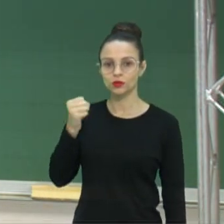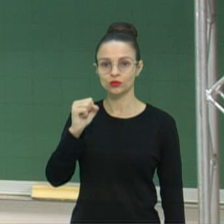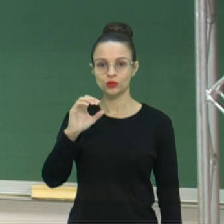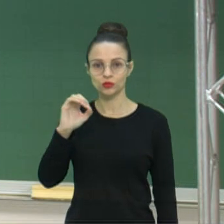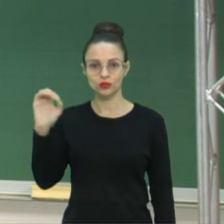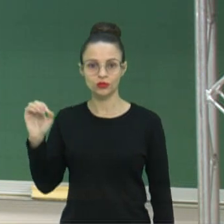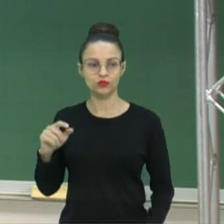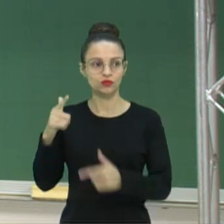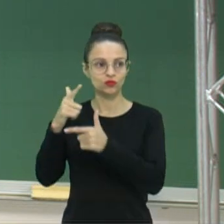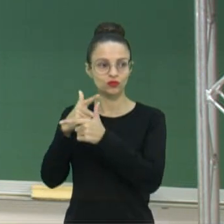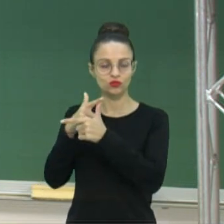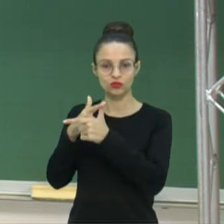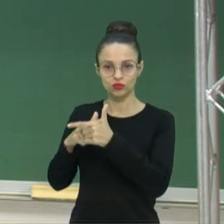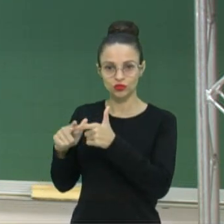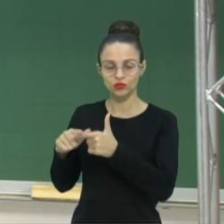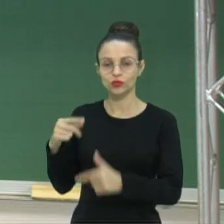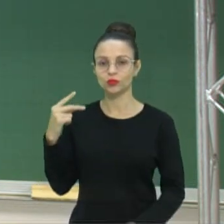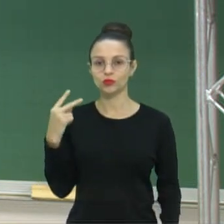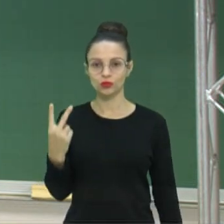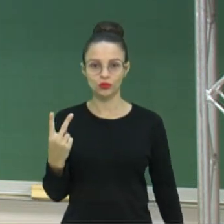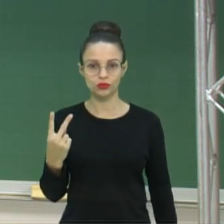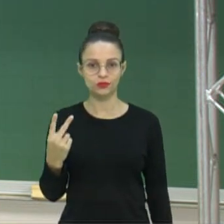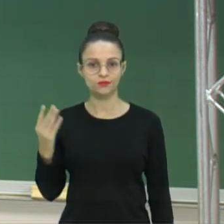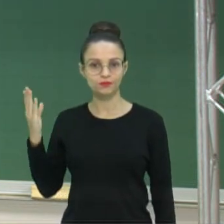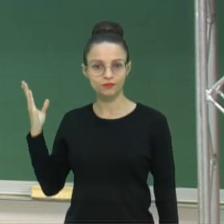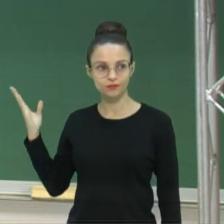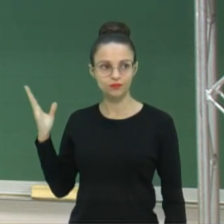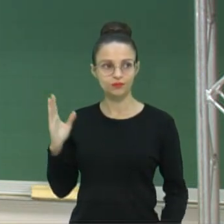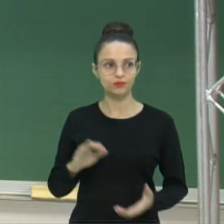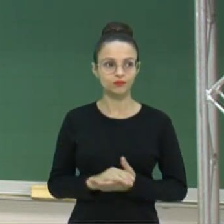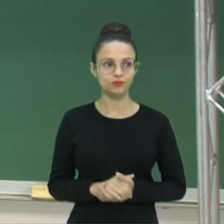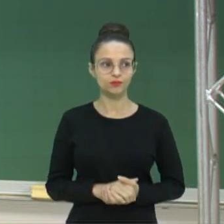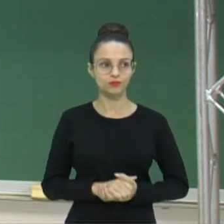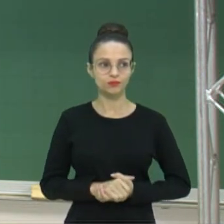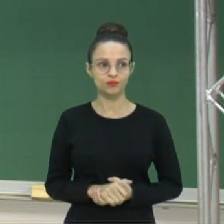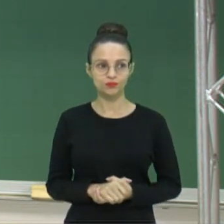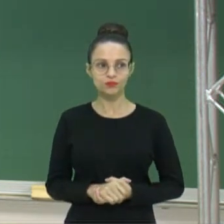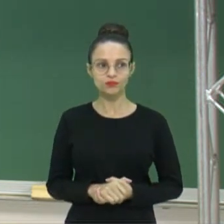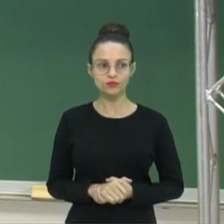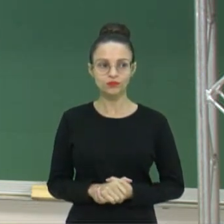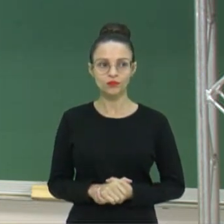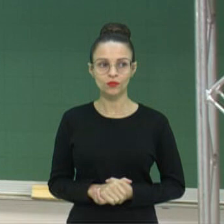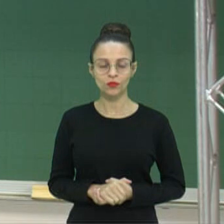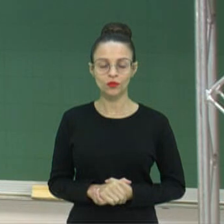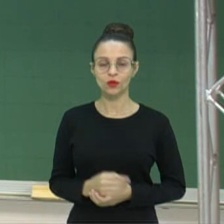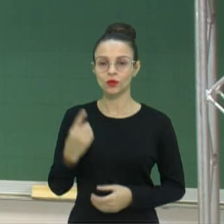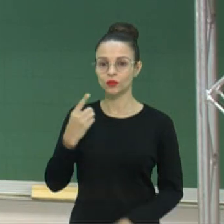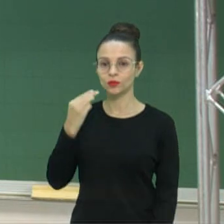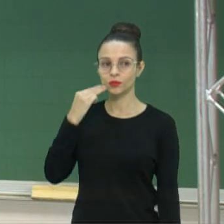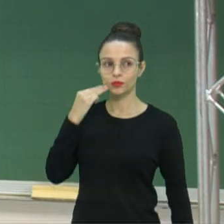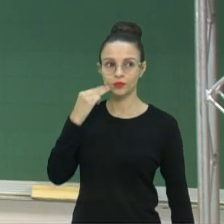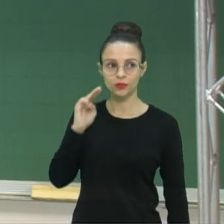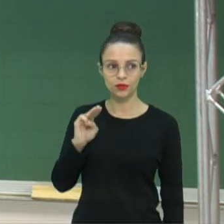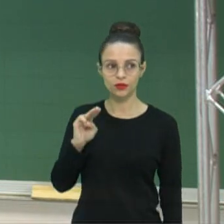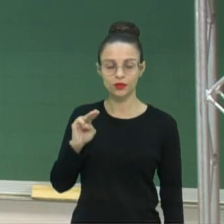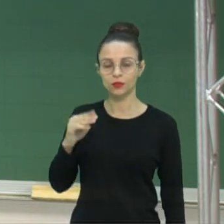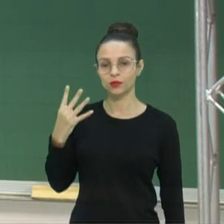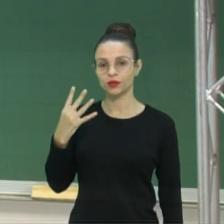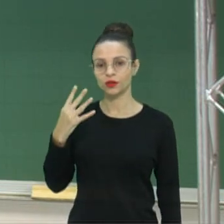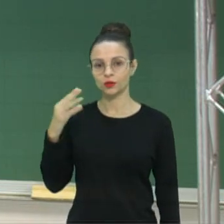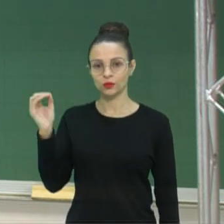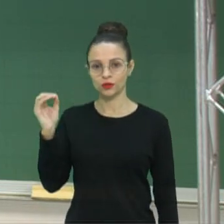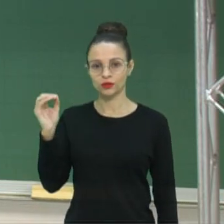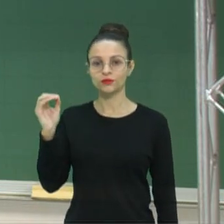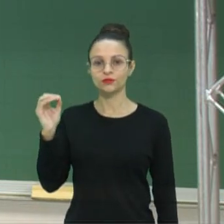2 milhões e 800 dividido por 2 será igual a 1 milhão e